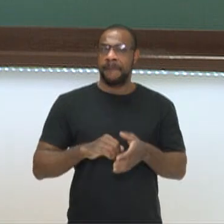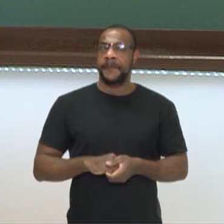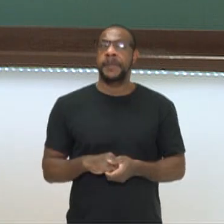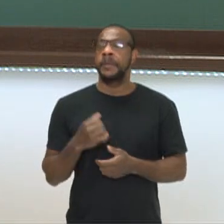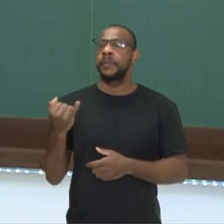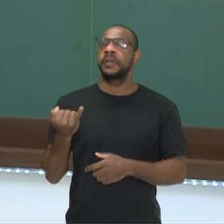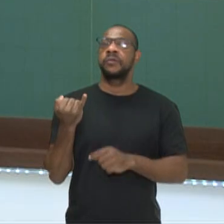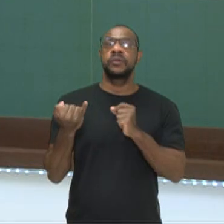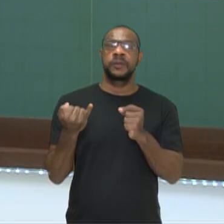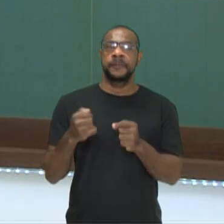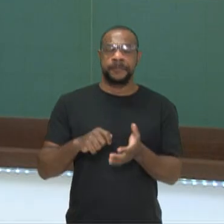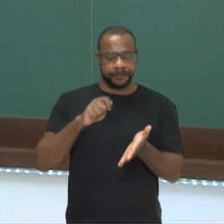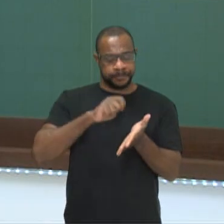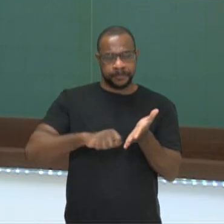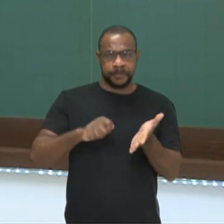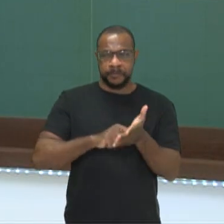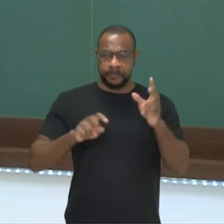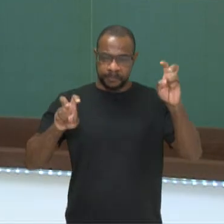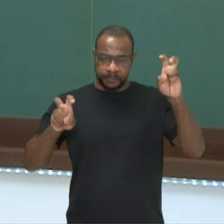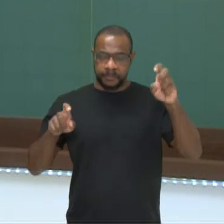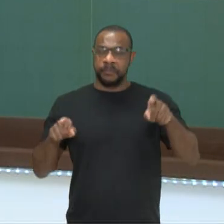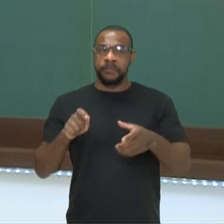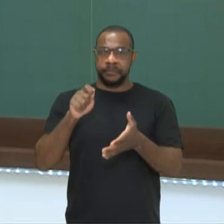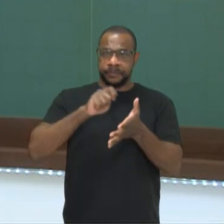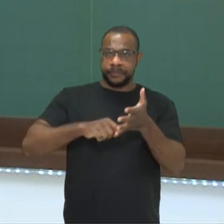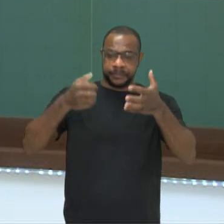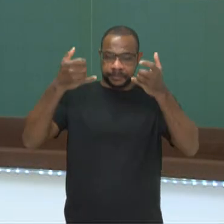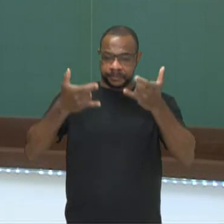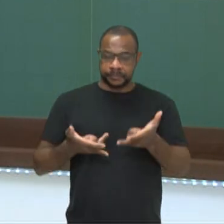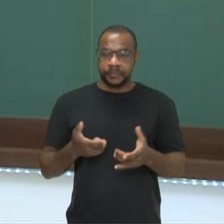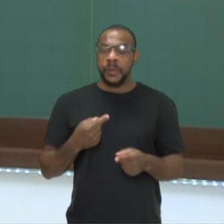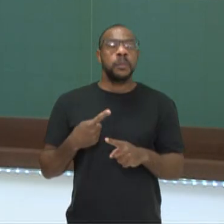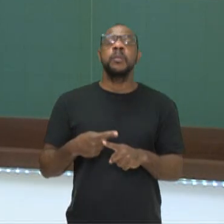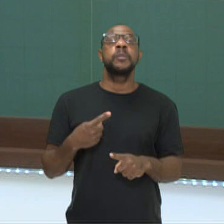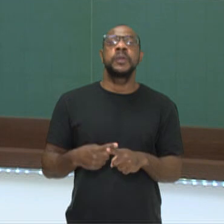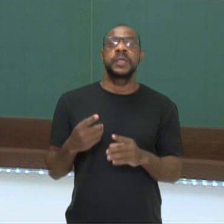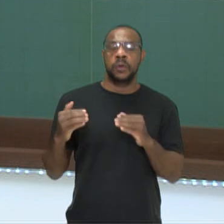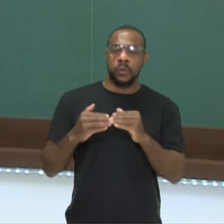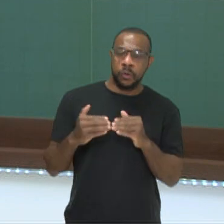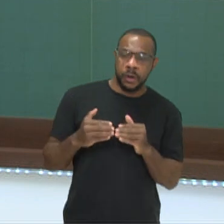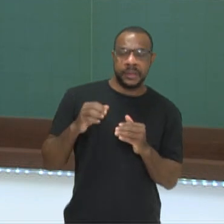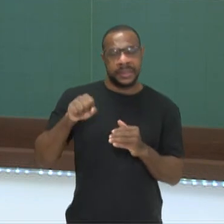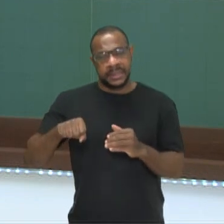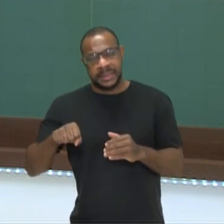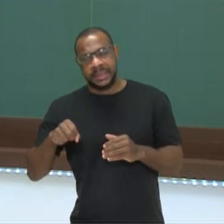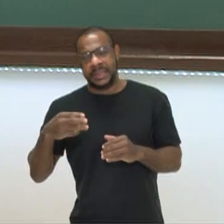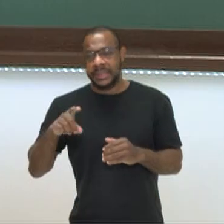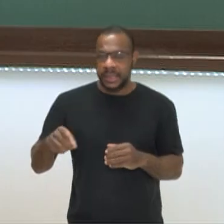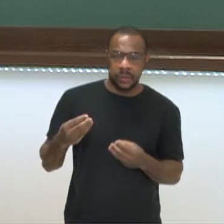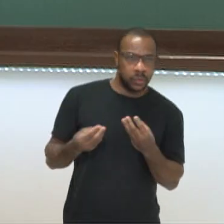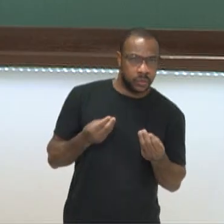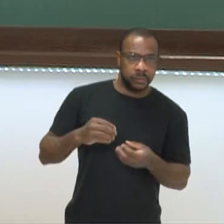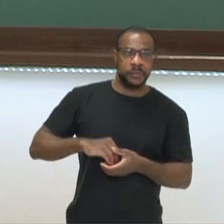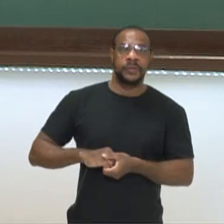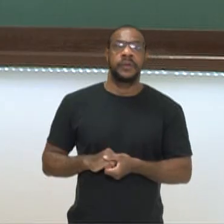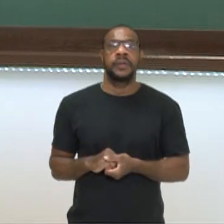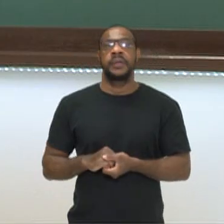escrever pelo menos um parágrafo justificando sua questão. E a Madre Teresa me lembrou aqui um grande